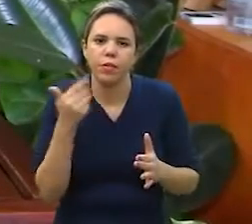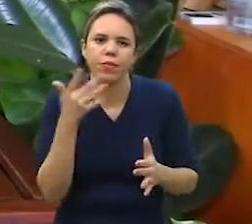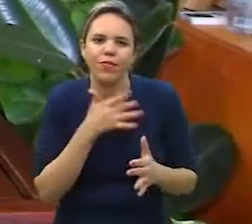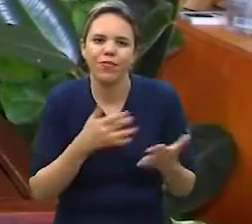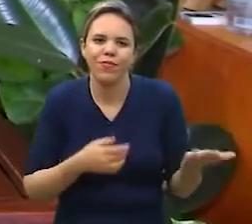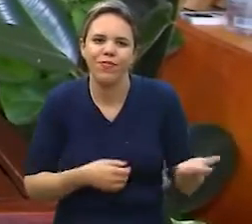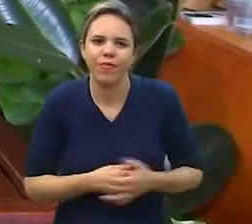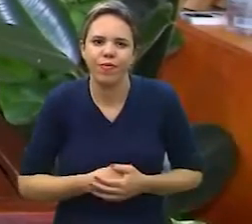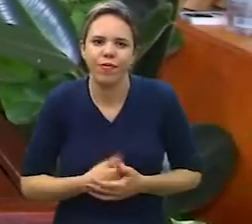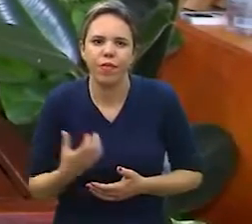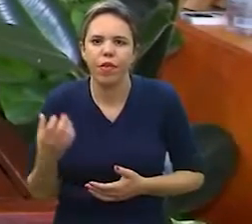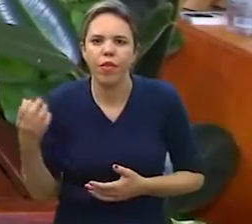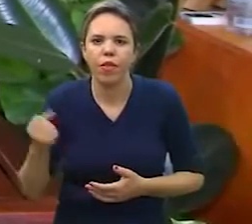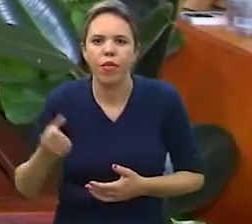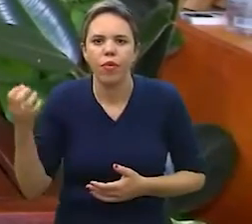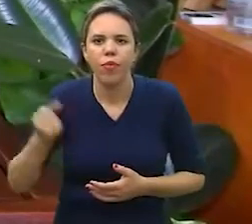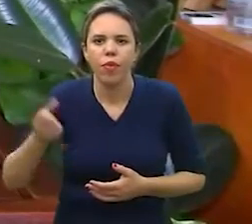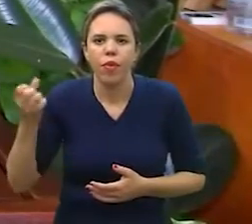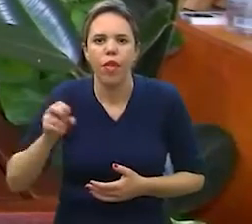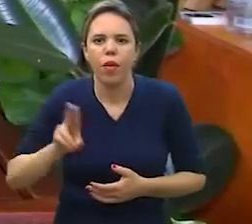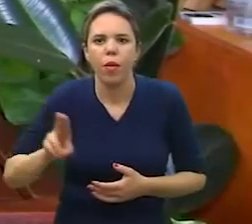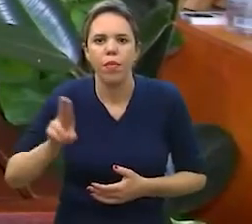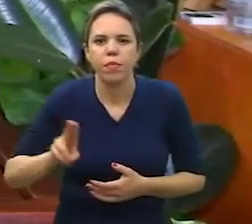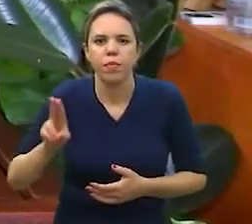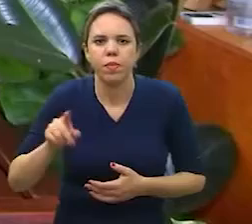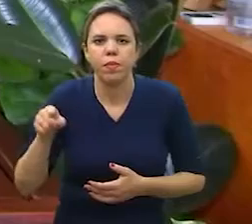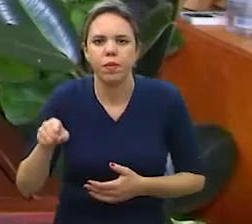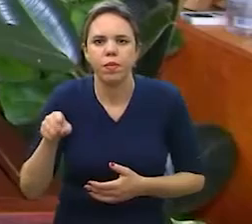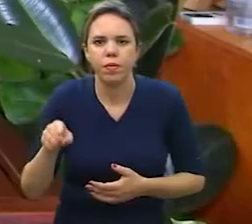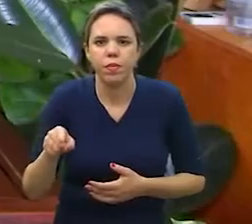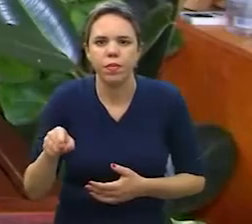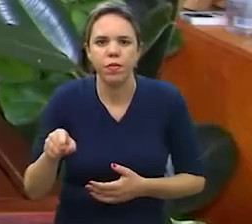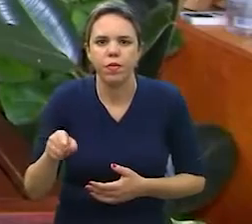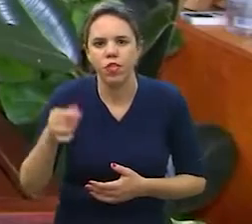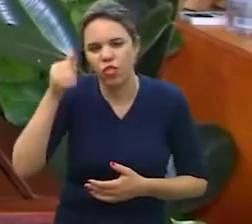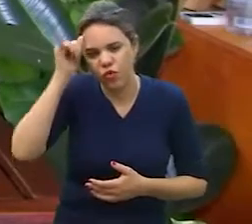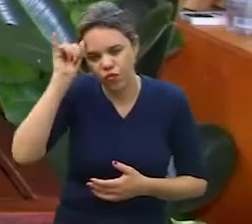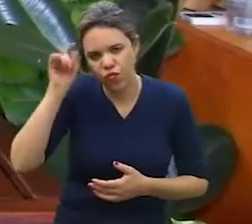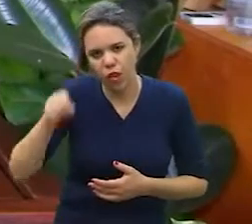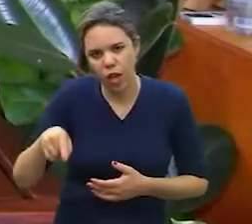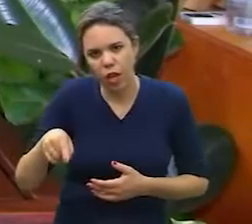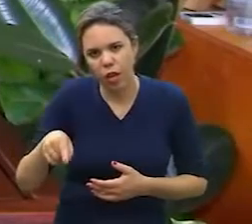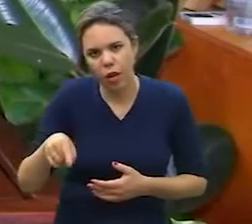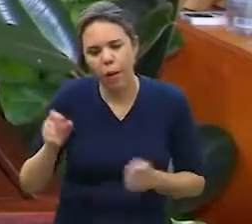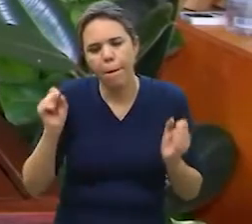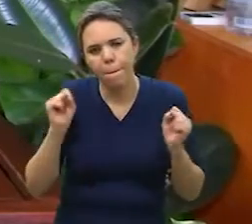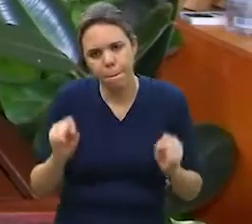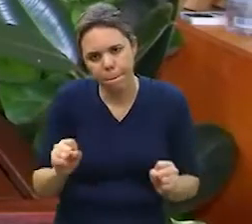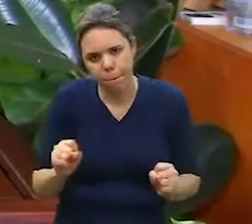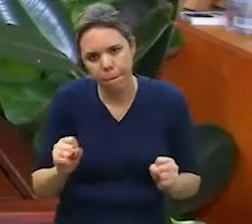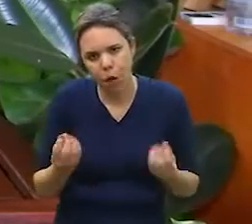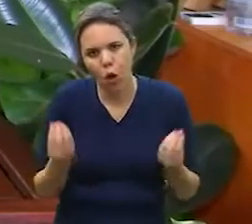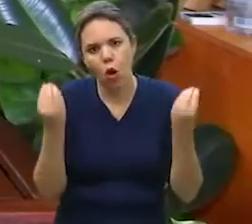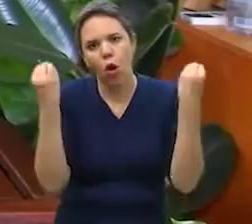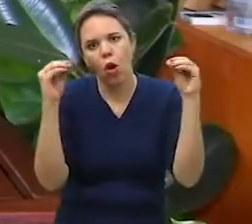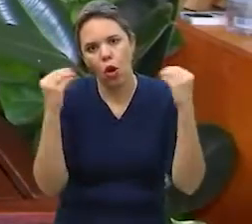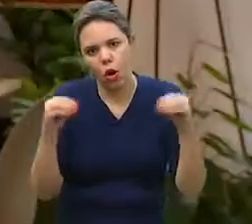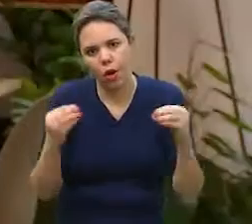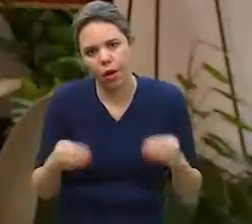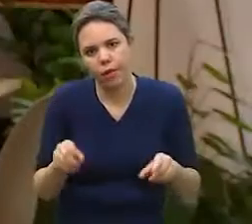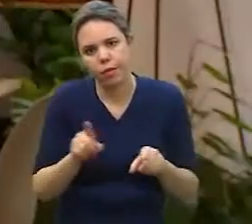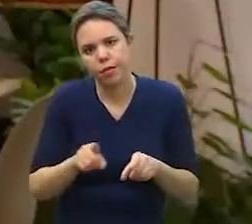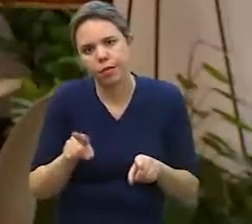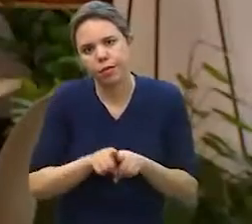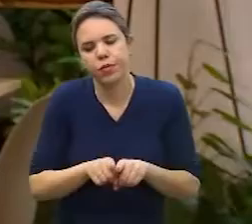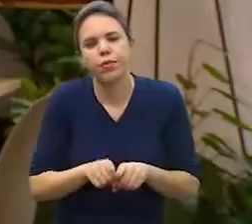né? O leite que a gente está usando é o leite de vaca. É o leite de vaca, mas de mercado. Pode trocar também. Pode